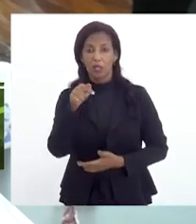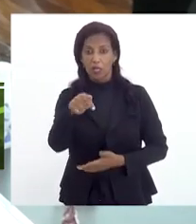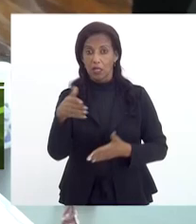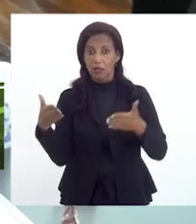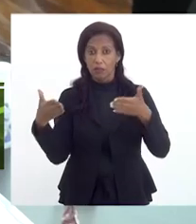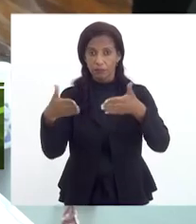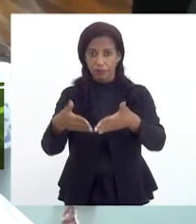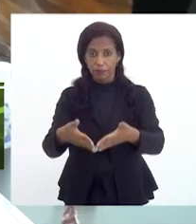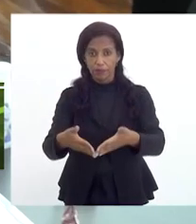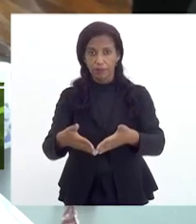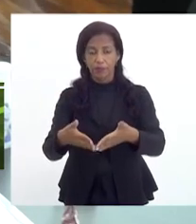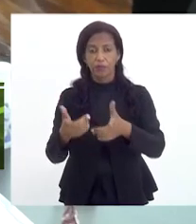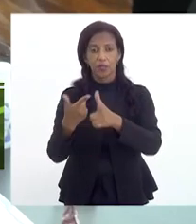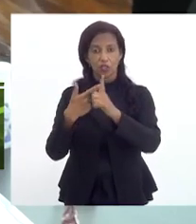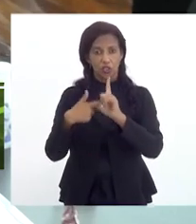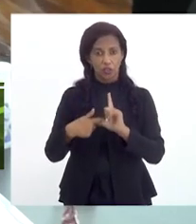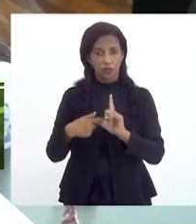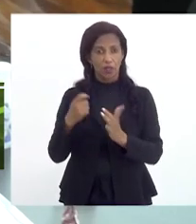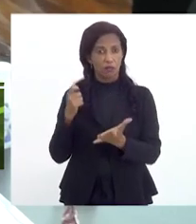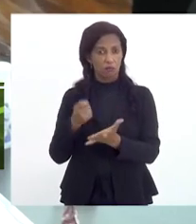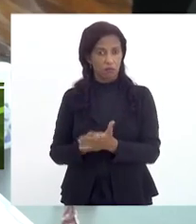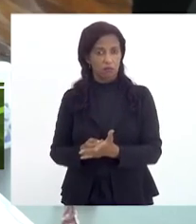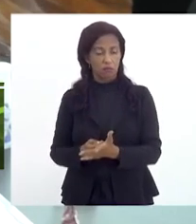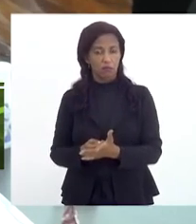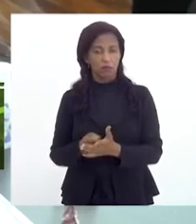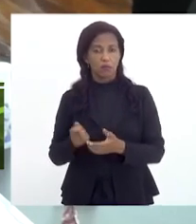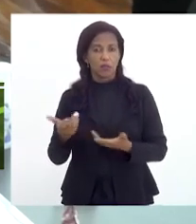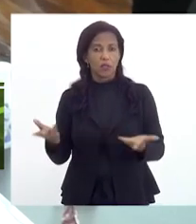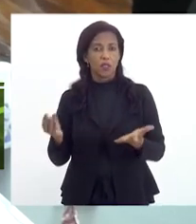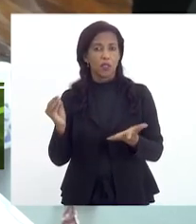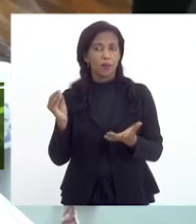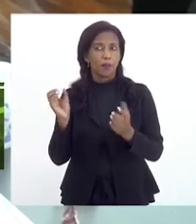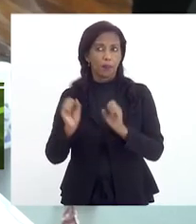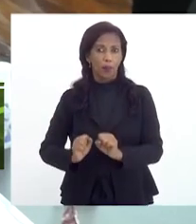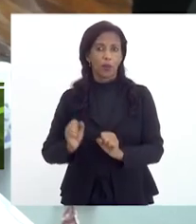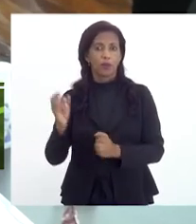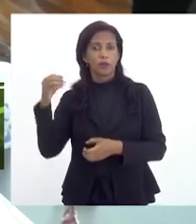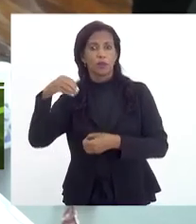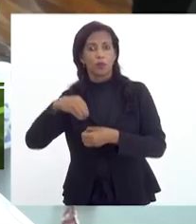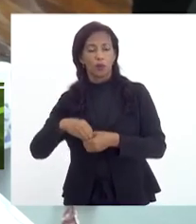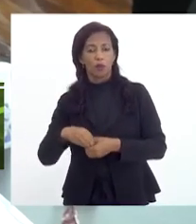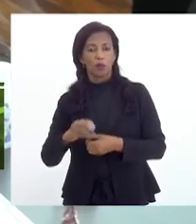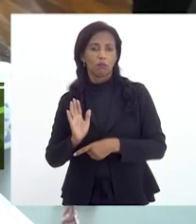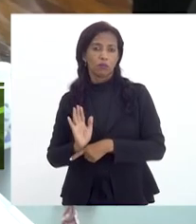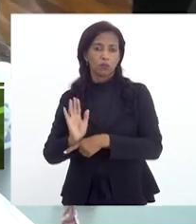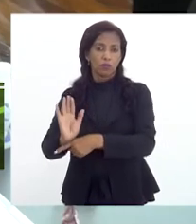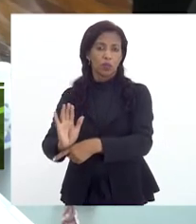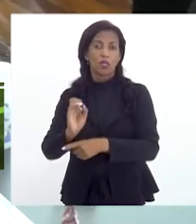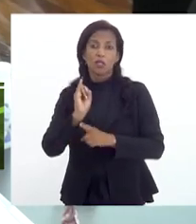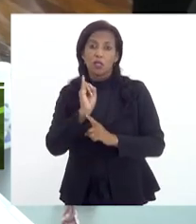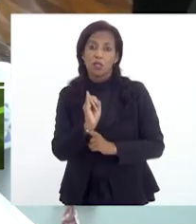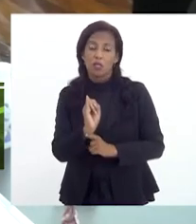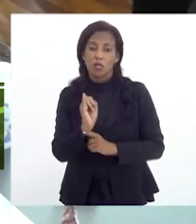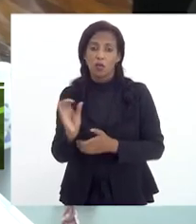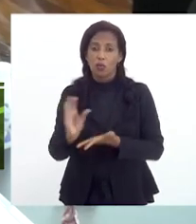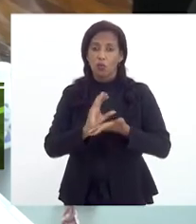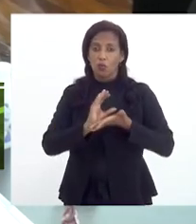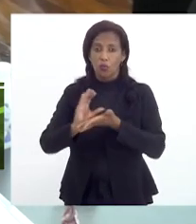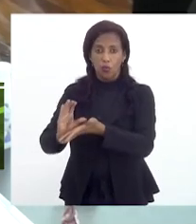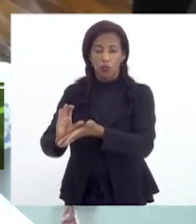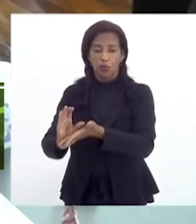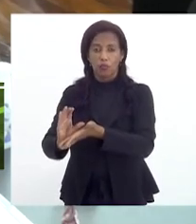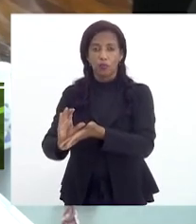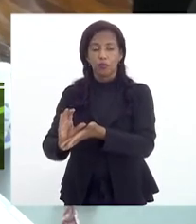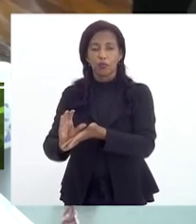Específico Da dívida ativa O que talvez Pudesse ser colocado É uma compensação Caso o recurso Sai Tem que ser